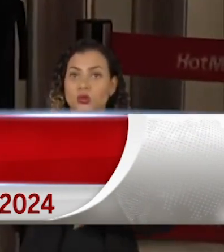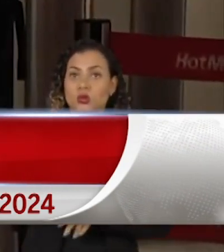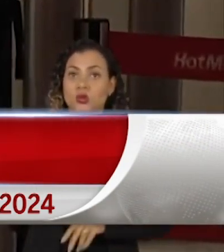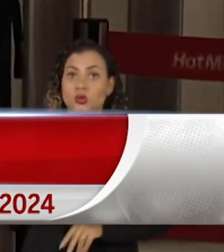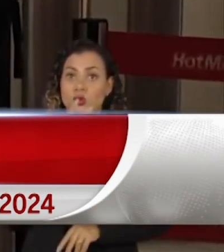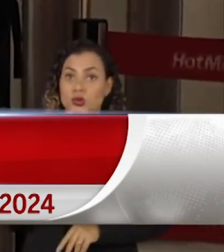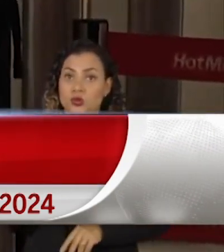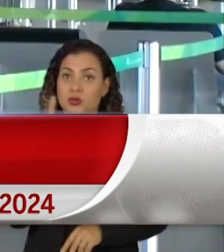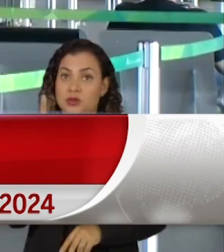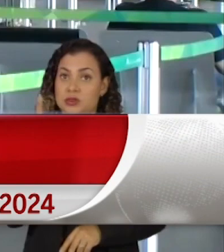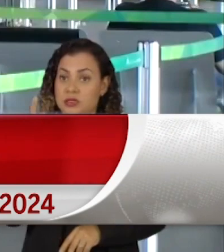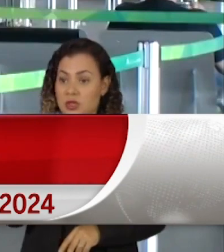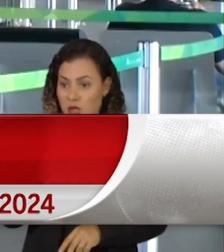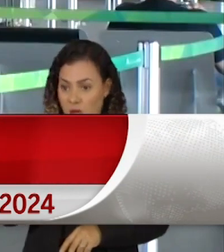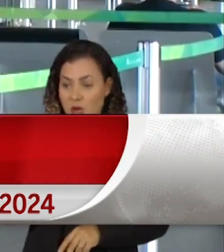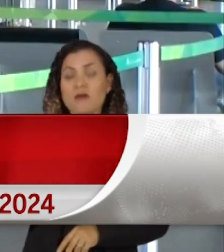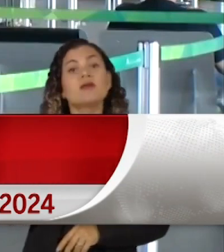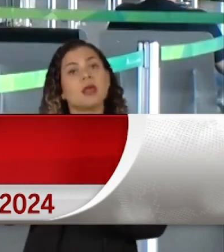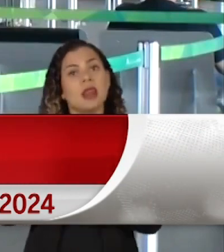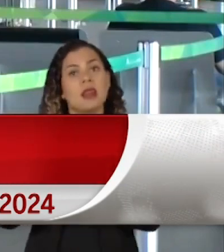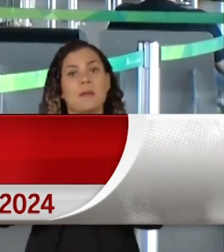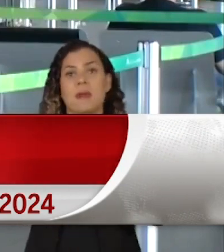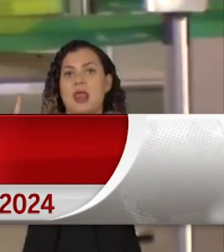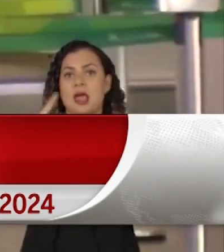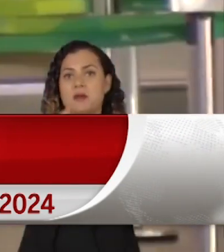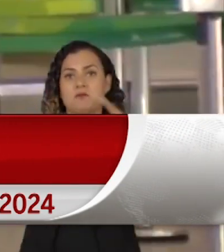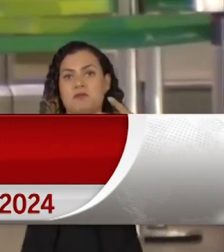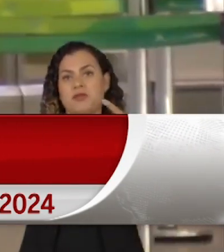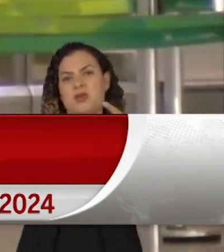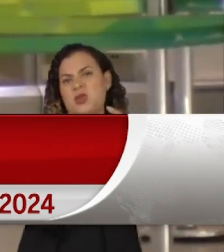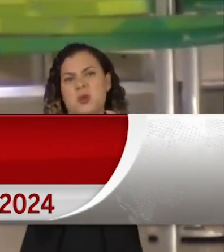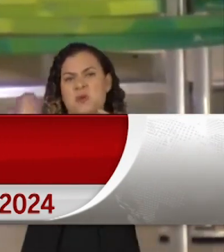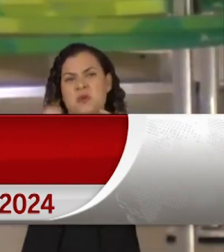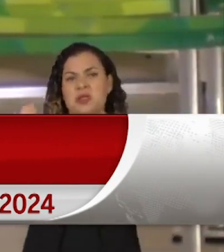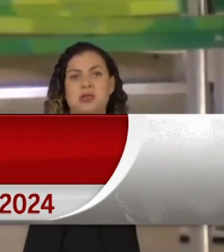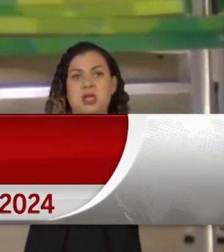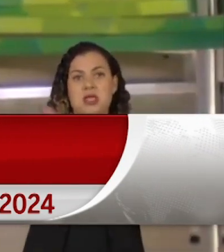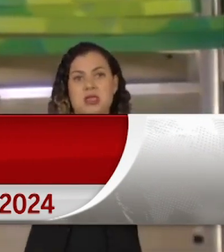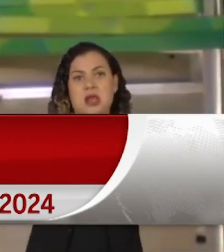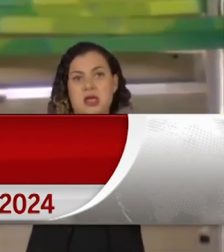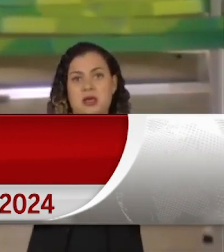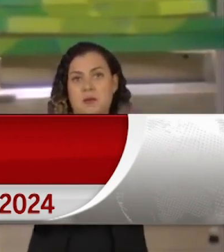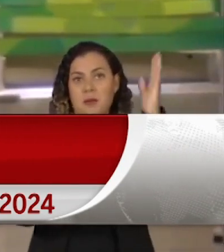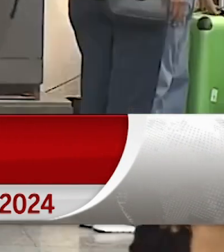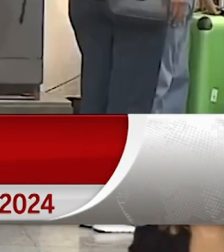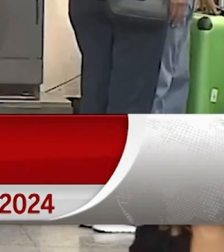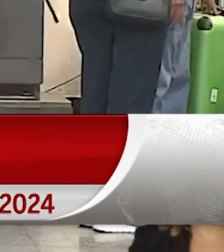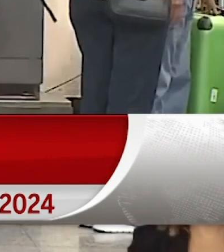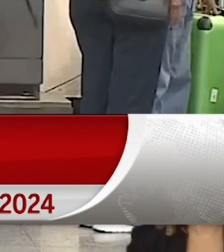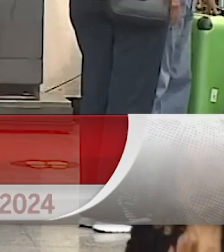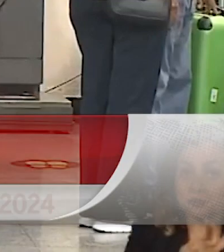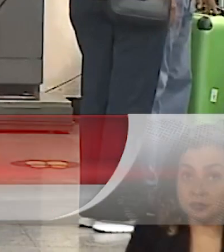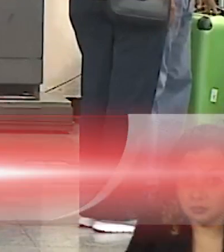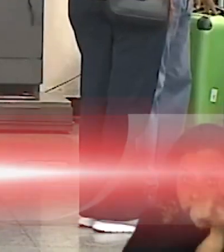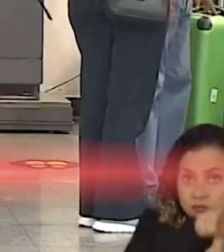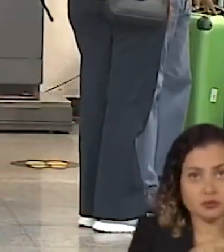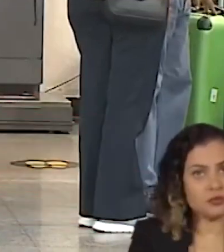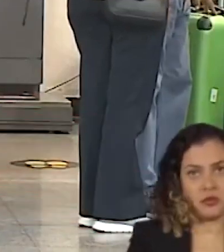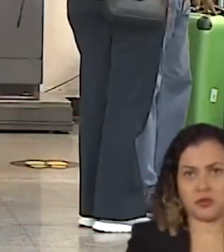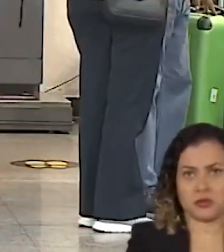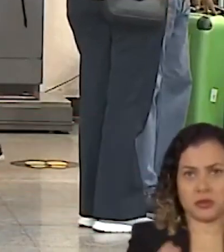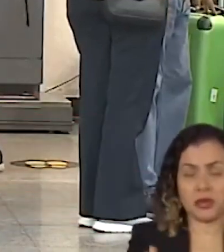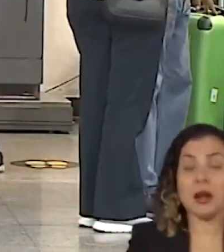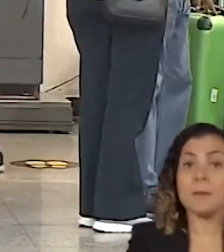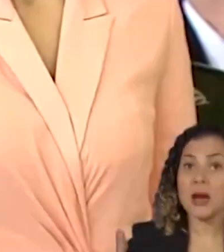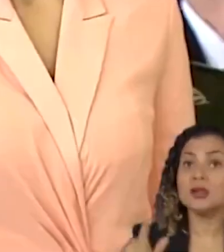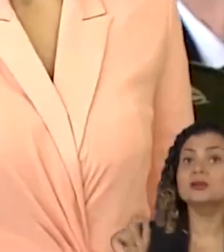contrapartida do outro país ou deixarem entrar cana-de-nos cidadãos dos Estados Unidos ou até australianos sem